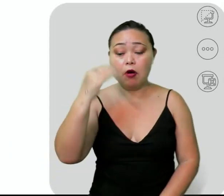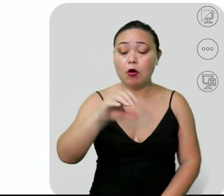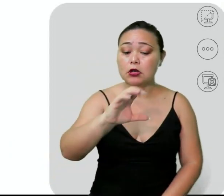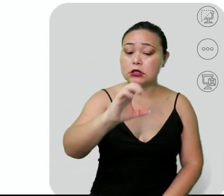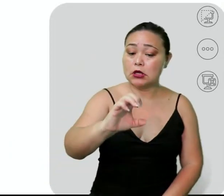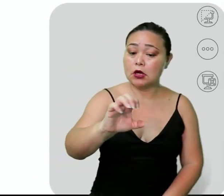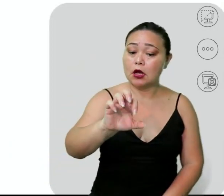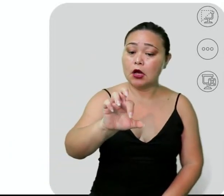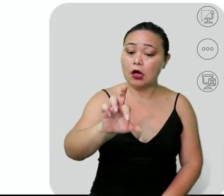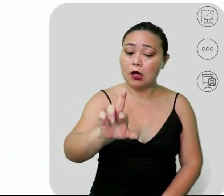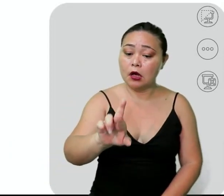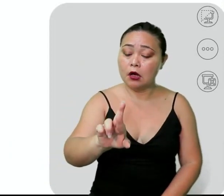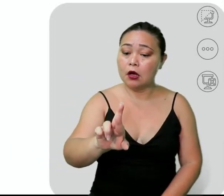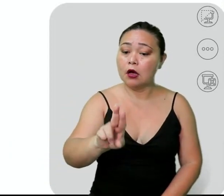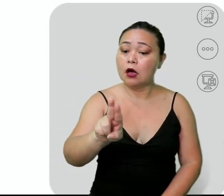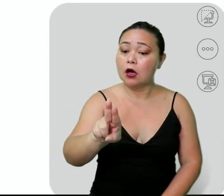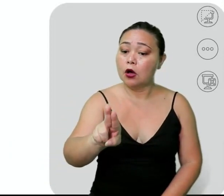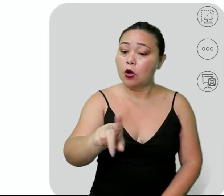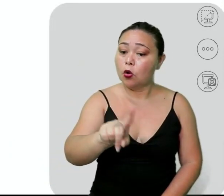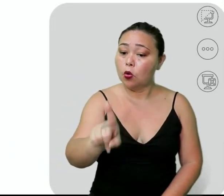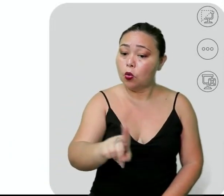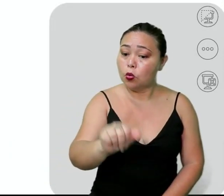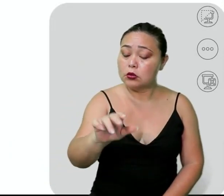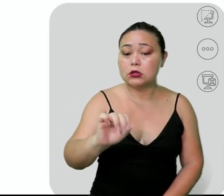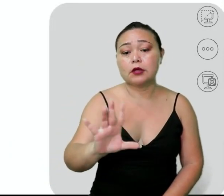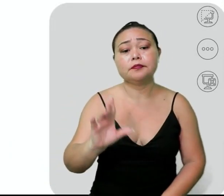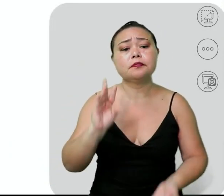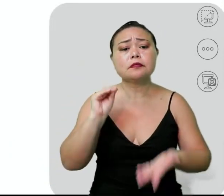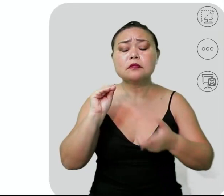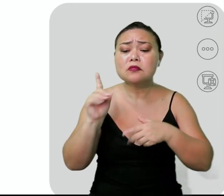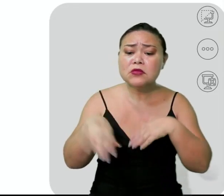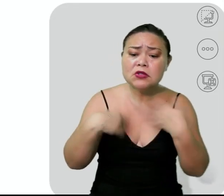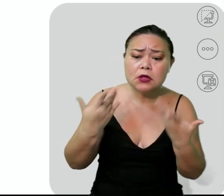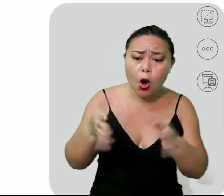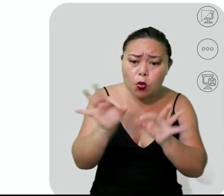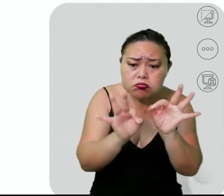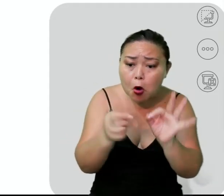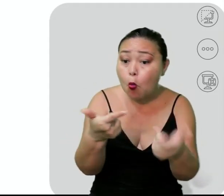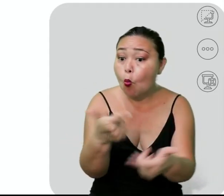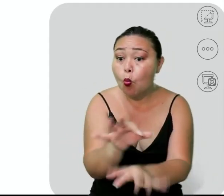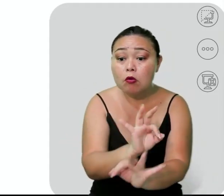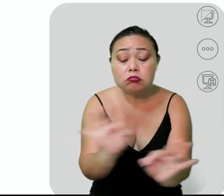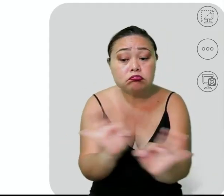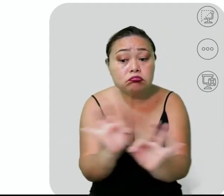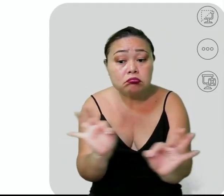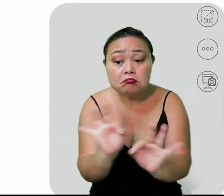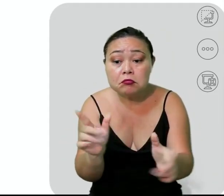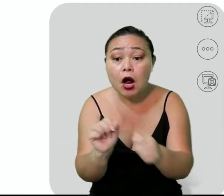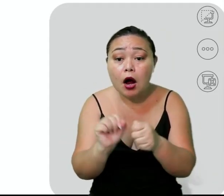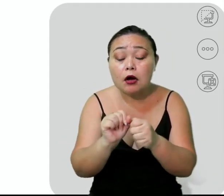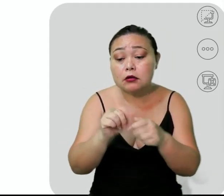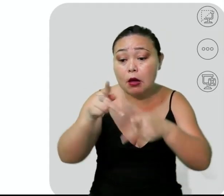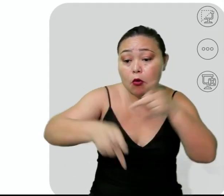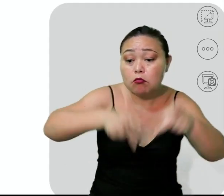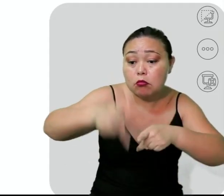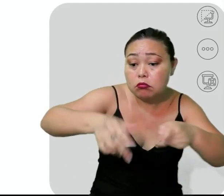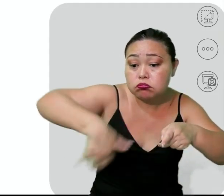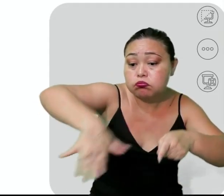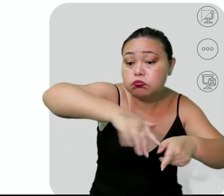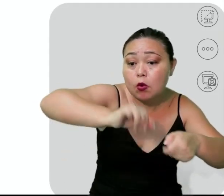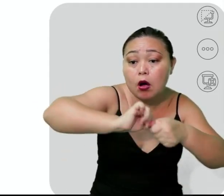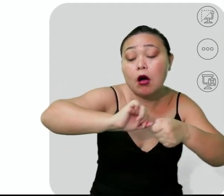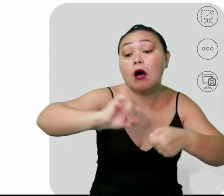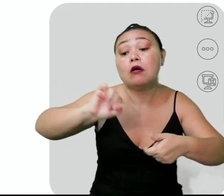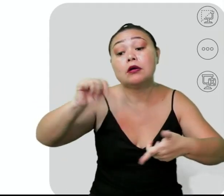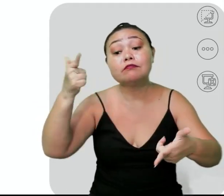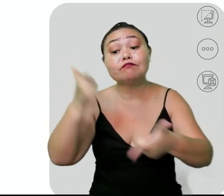Vejam, a desorganização da população vai provocar crise de abastecimento e a alta